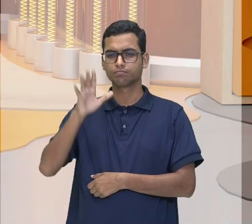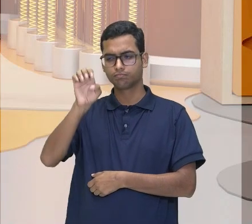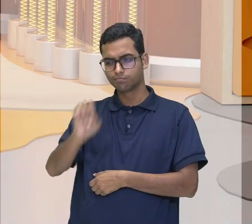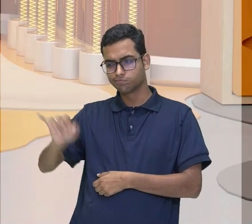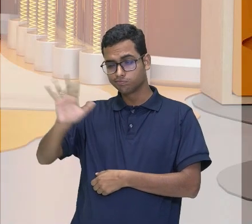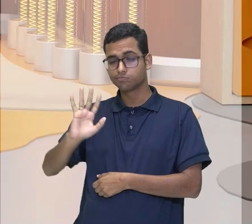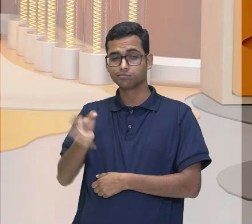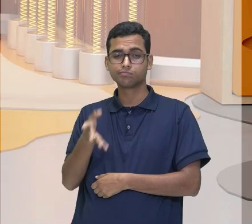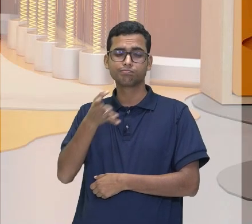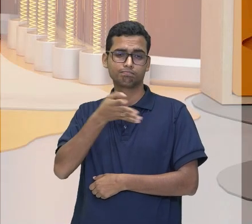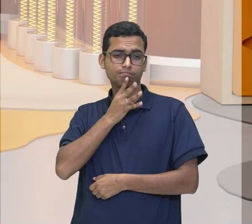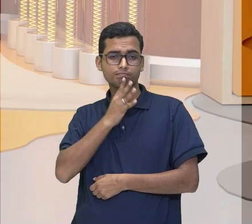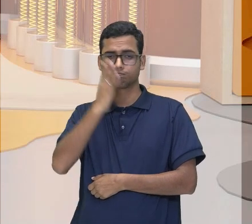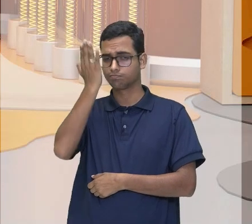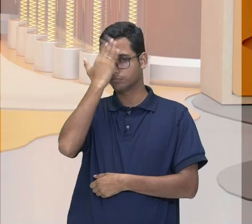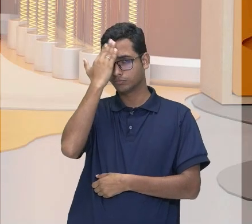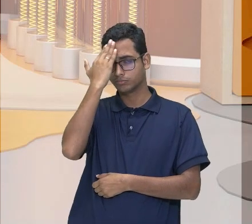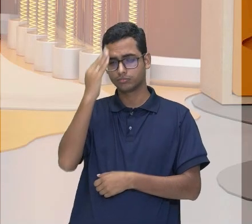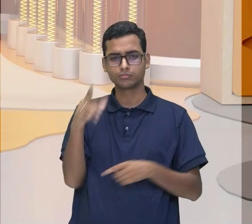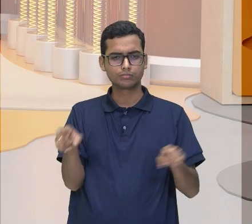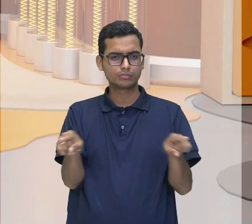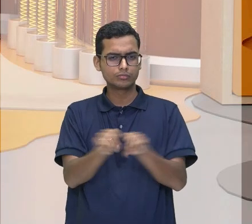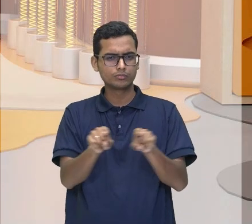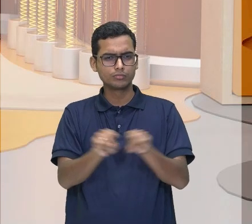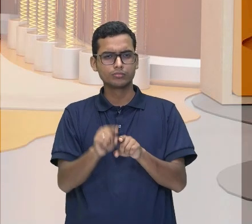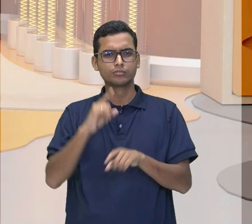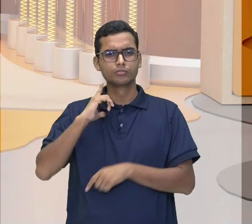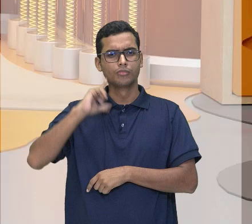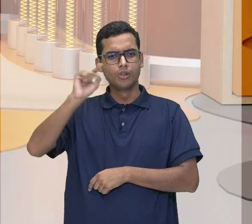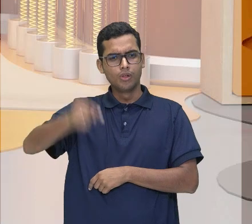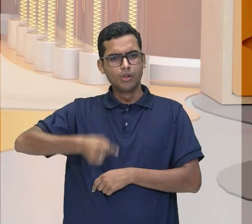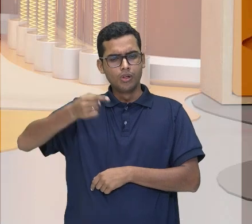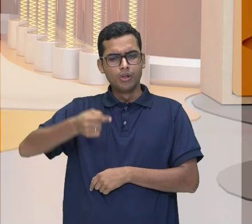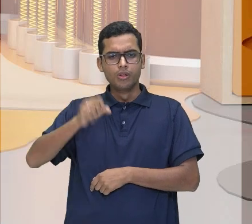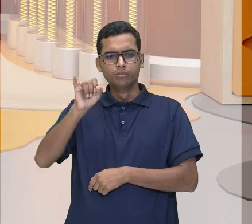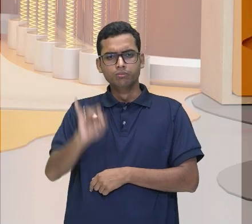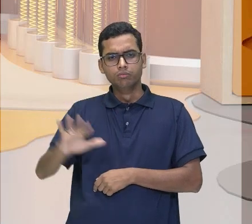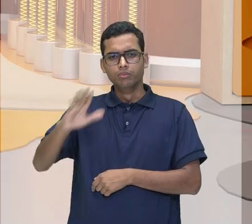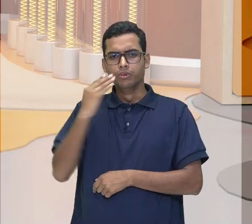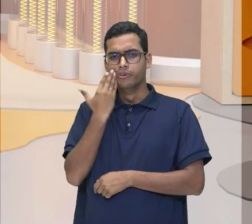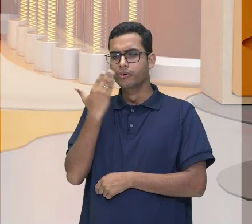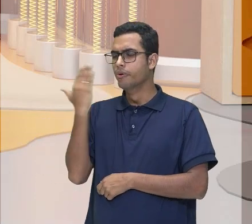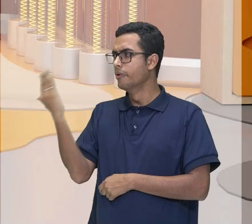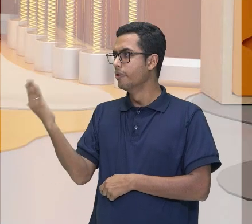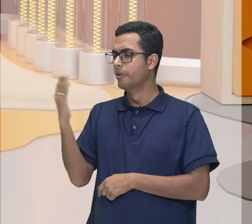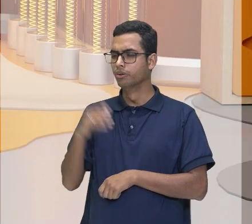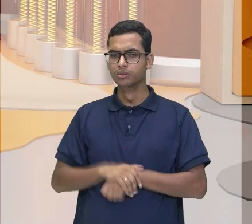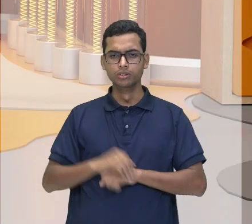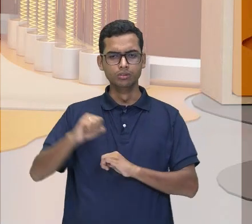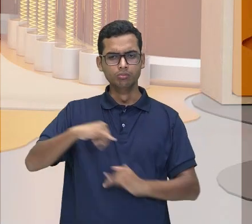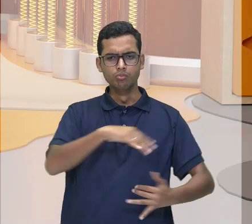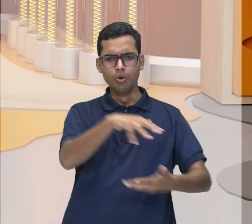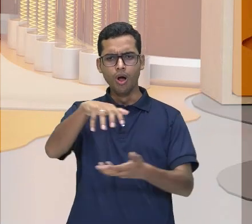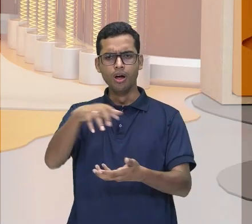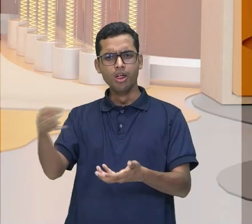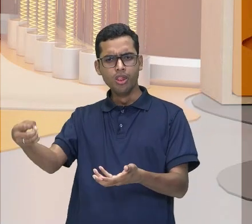nossa próxima imagem vai mostrar aí pra gente justamente o Novo Mundo. Observem aí que nós